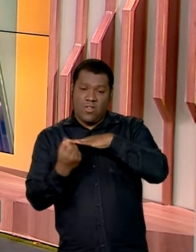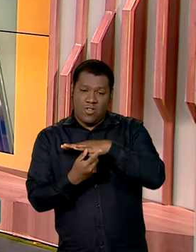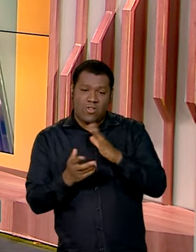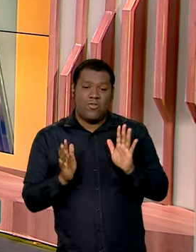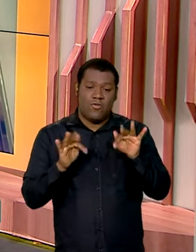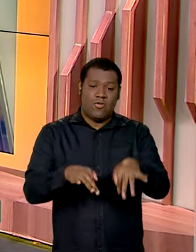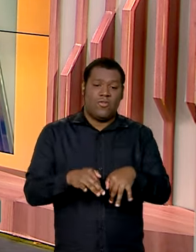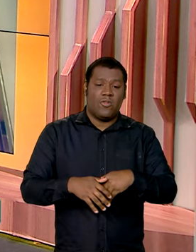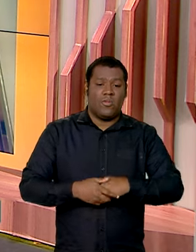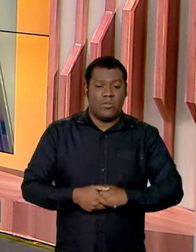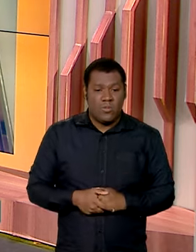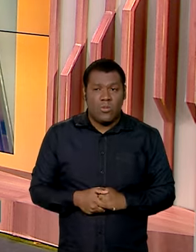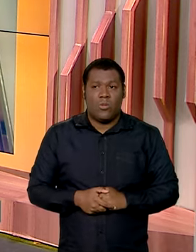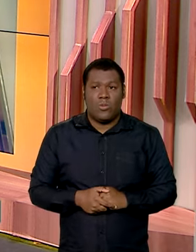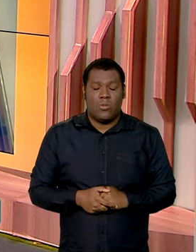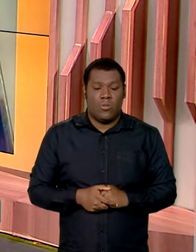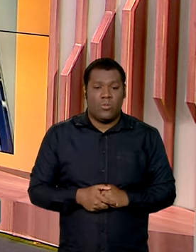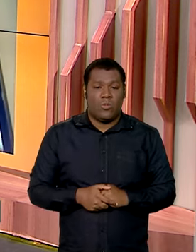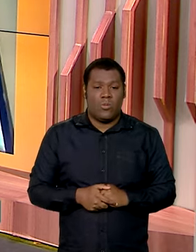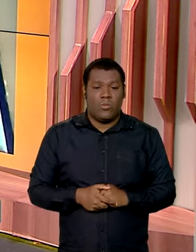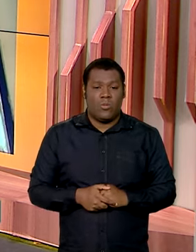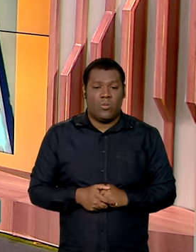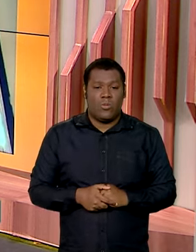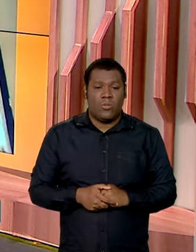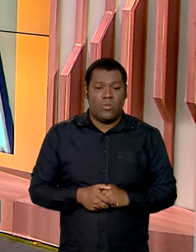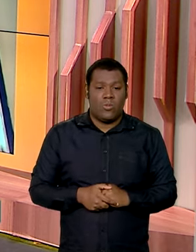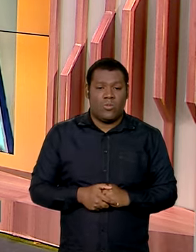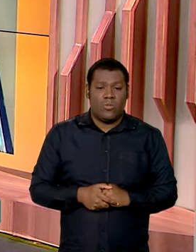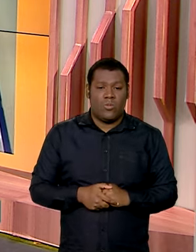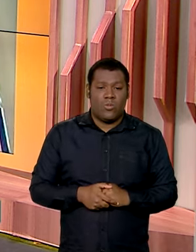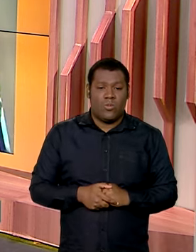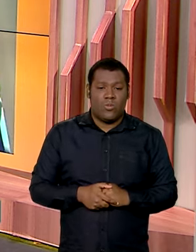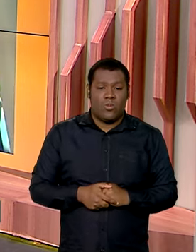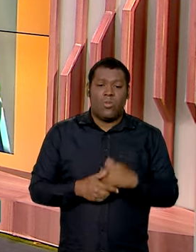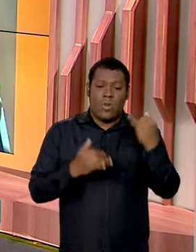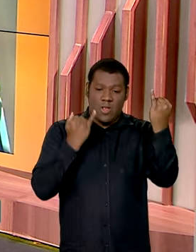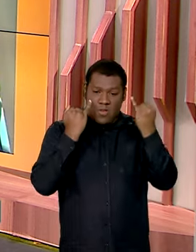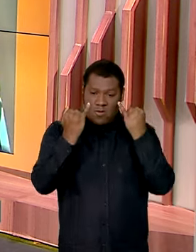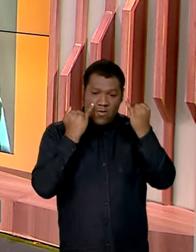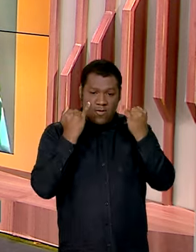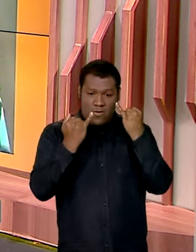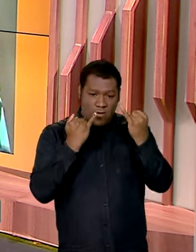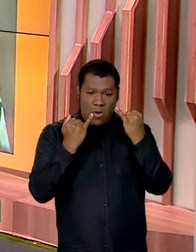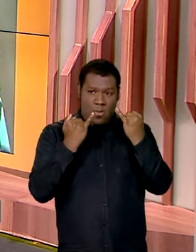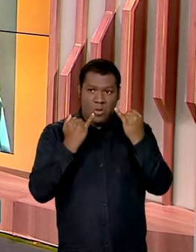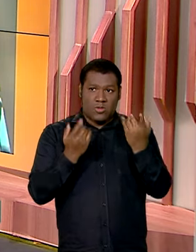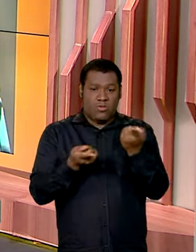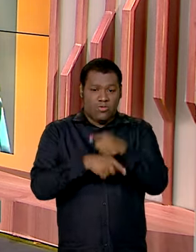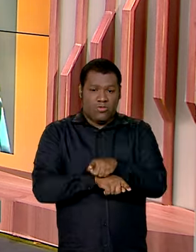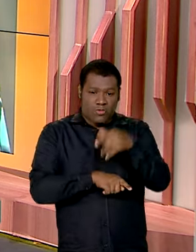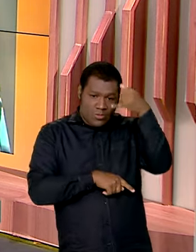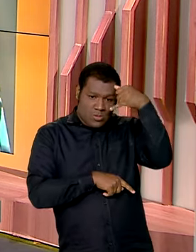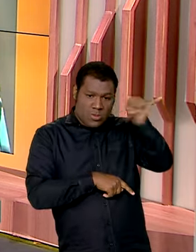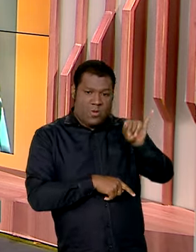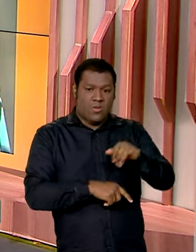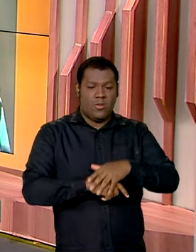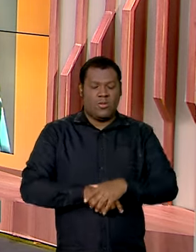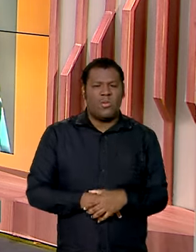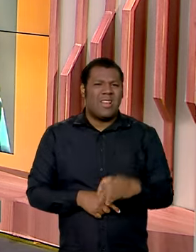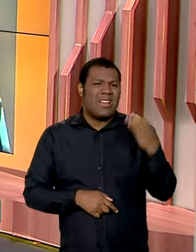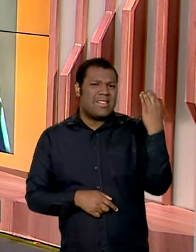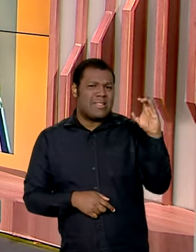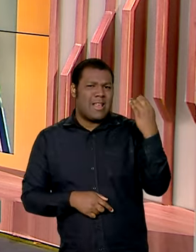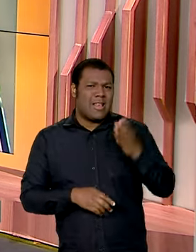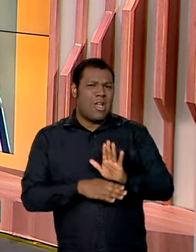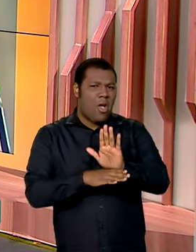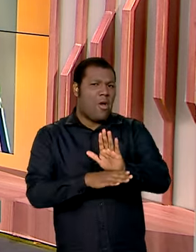foram colocados, que foram trazidos aí pela disseminação da desinformação. Eu queria que o senhor explicasse um pouco como que a ciência pode